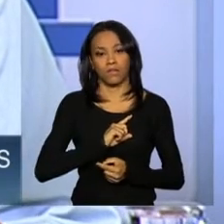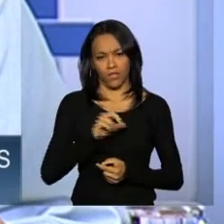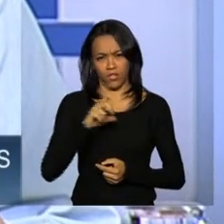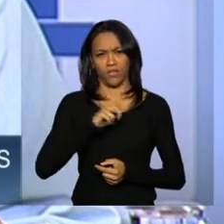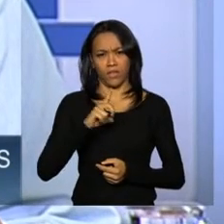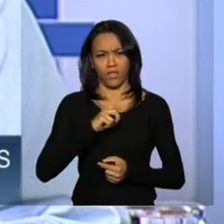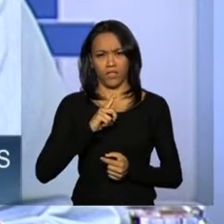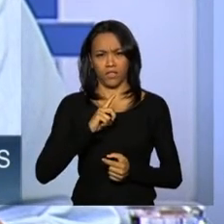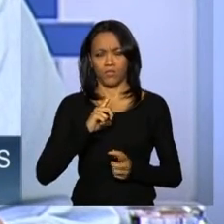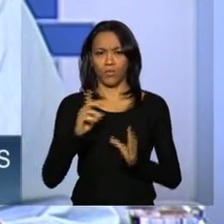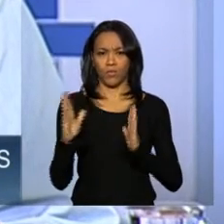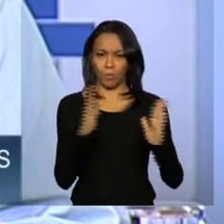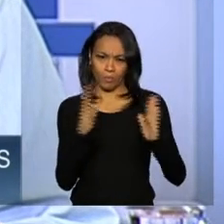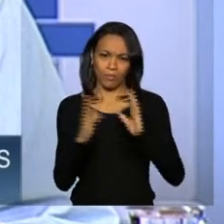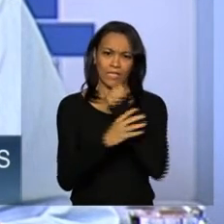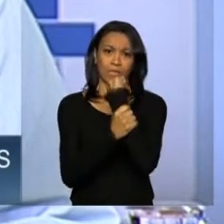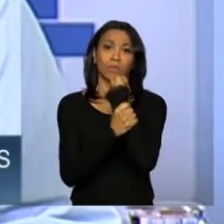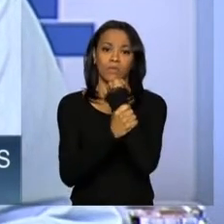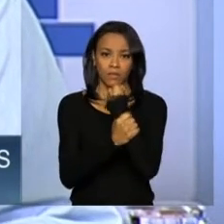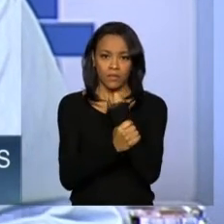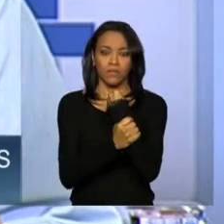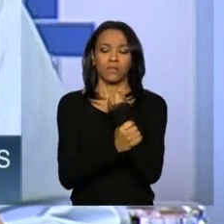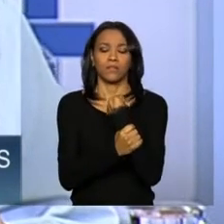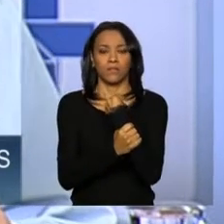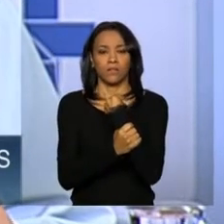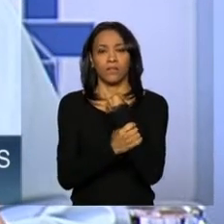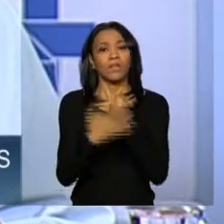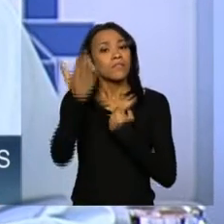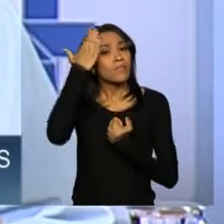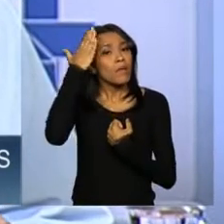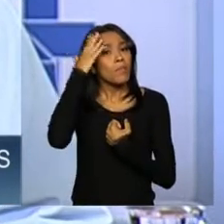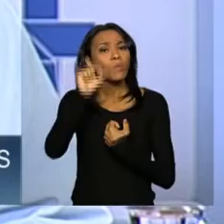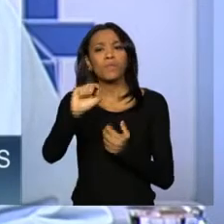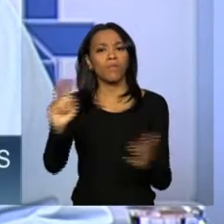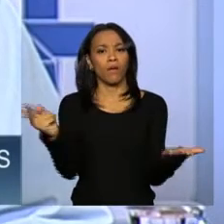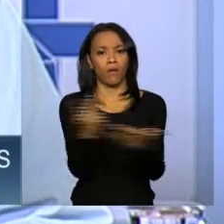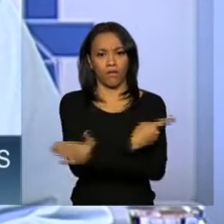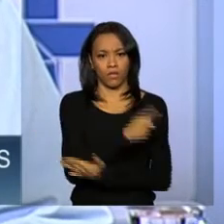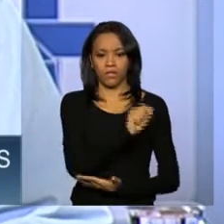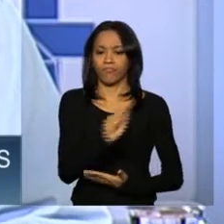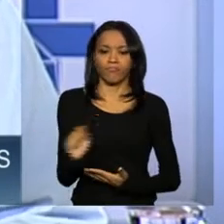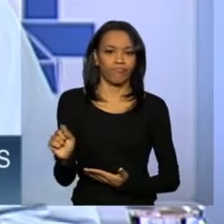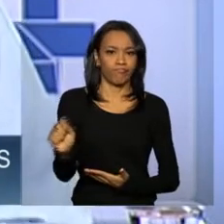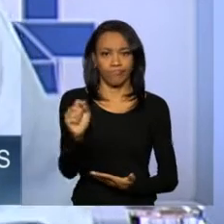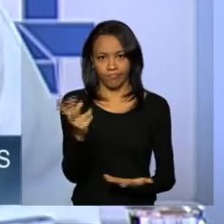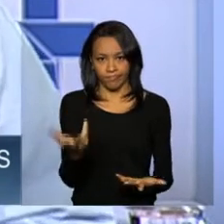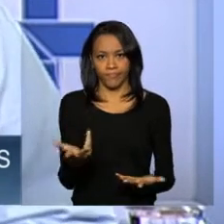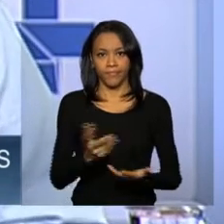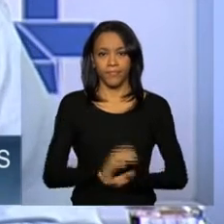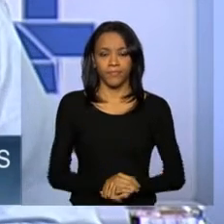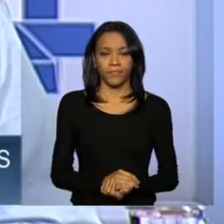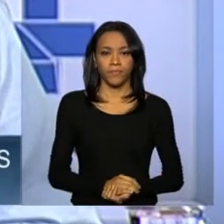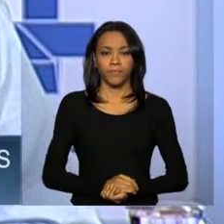de segurança ampla para saber o que estava acontecendo.